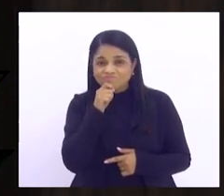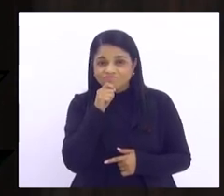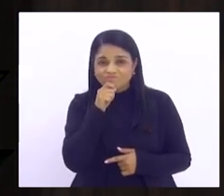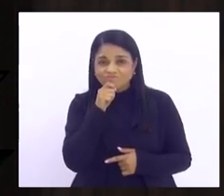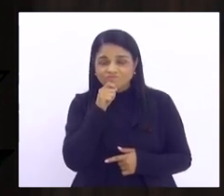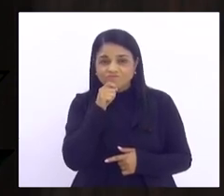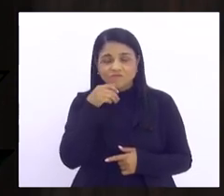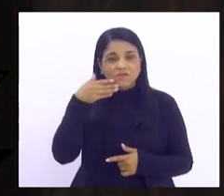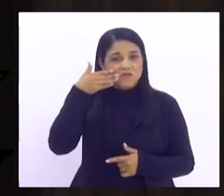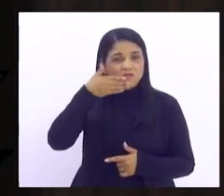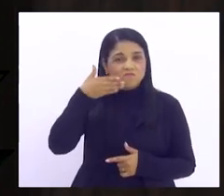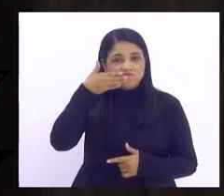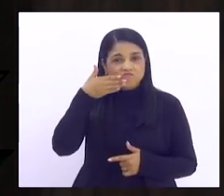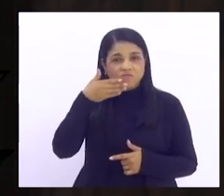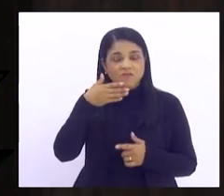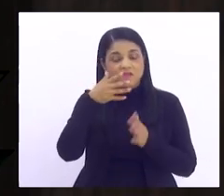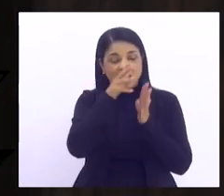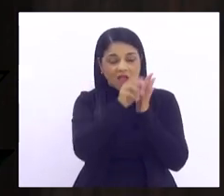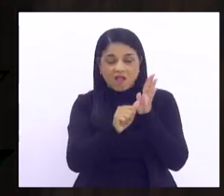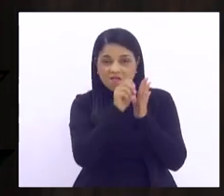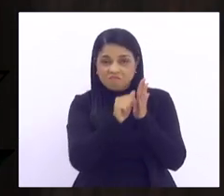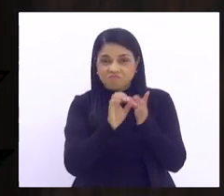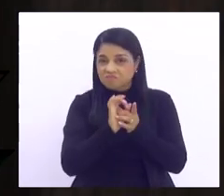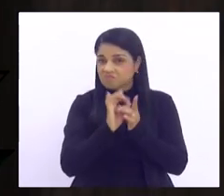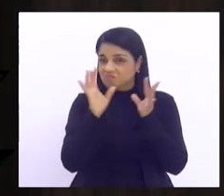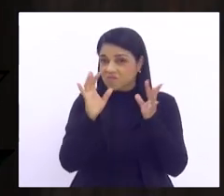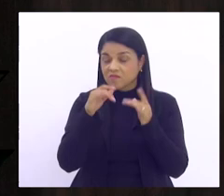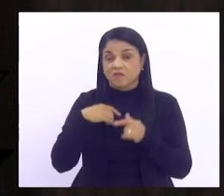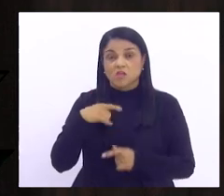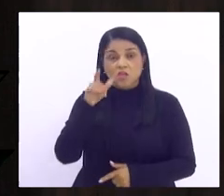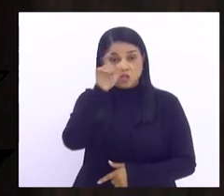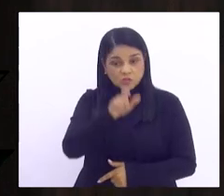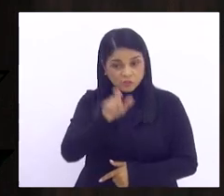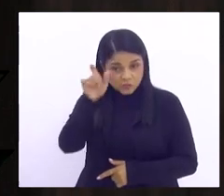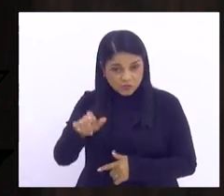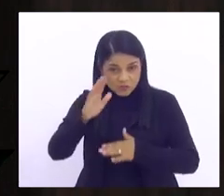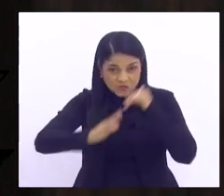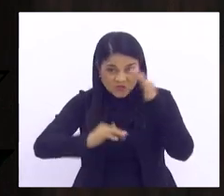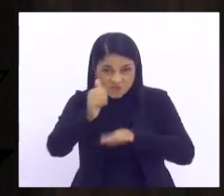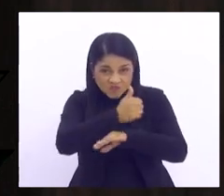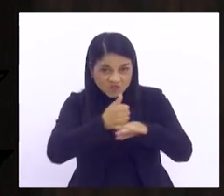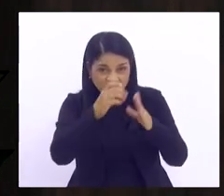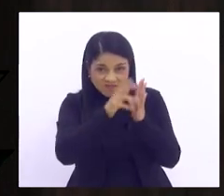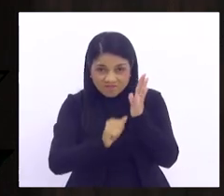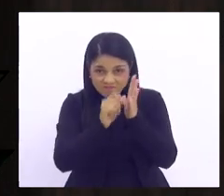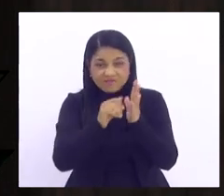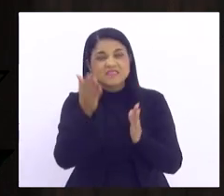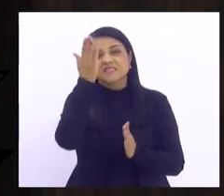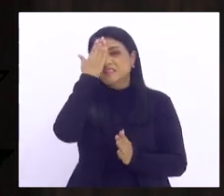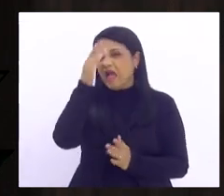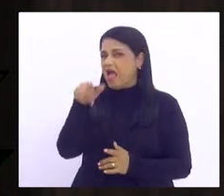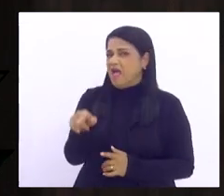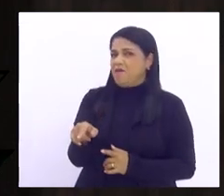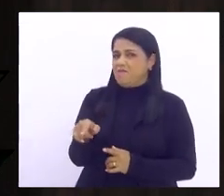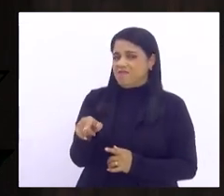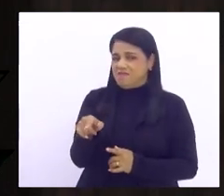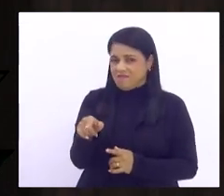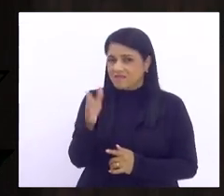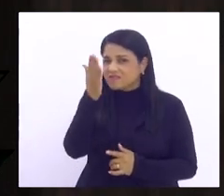possa ser balizador de um caminho de aborto. E os abortistas sabem disso. eles não lançam